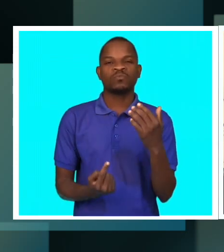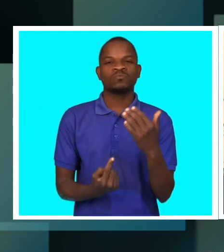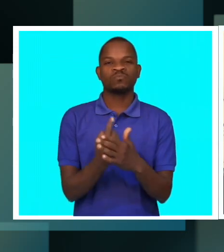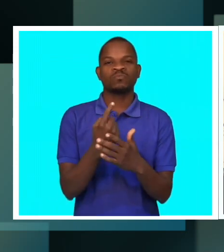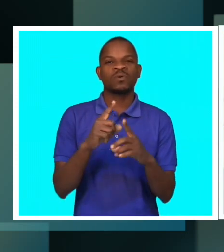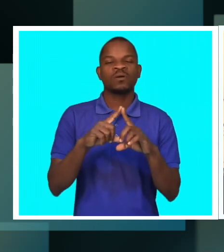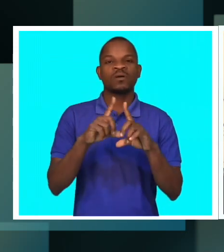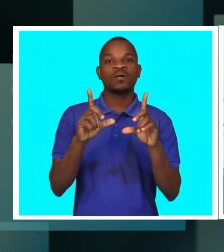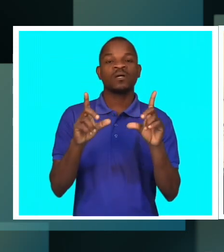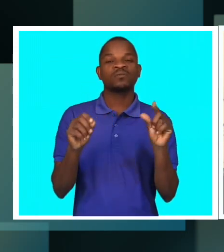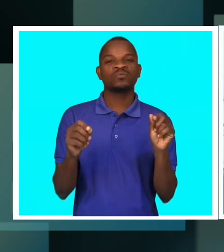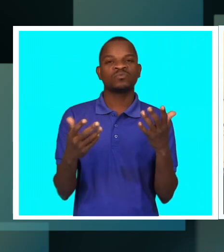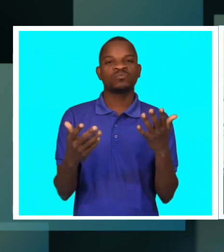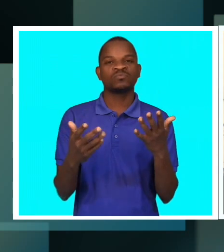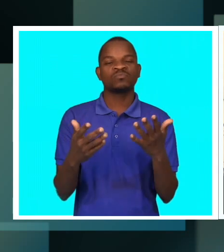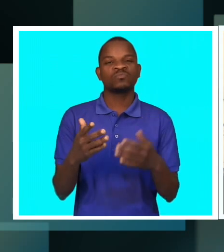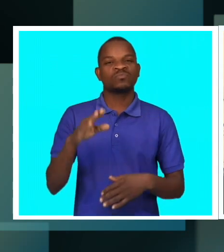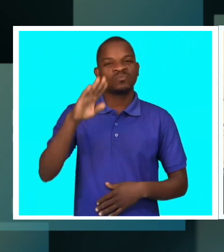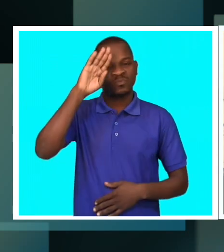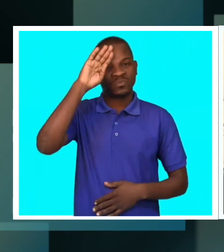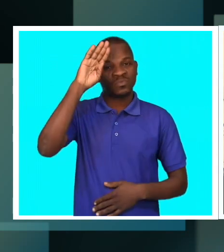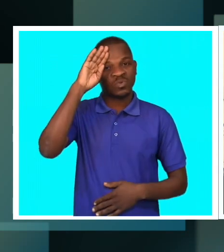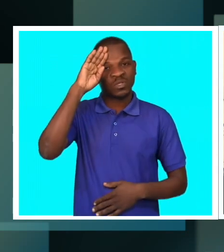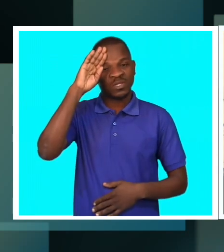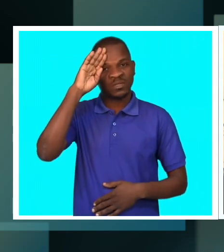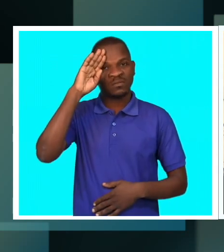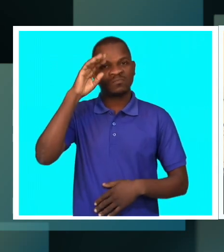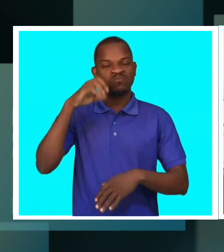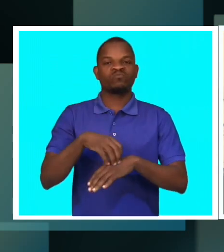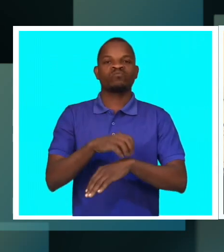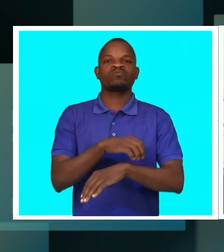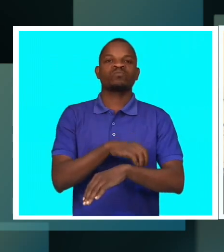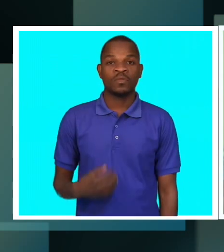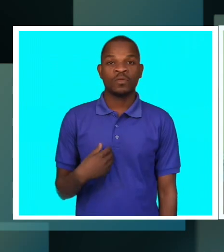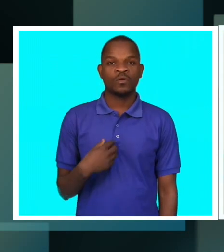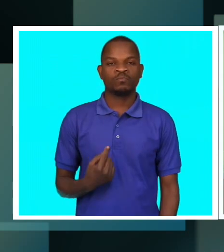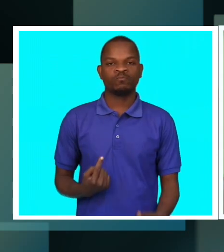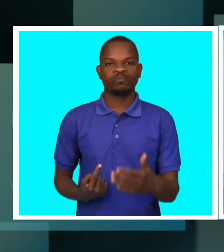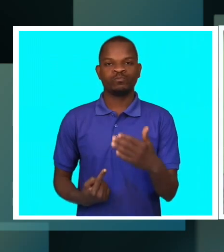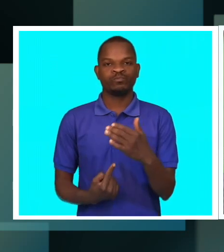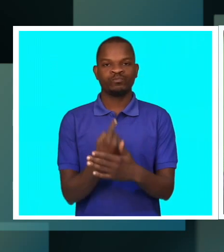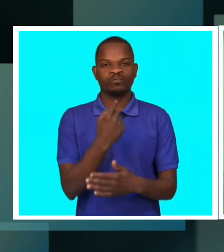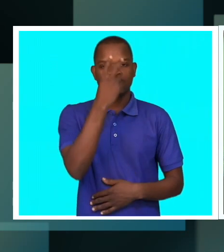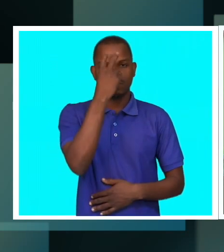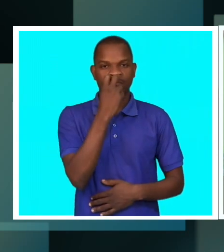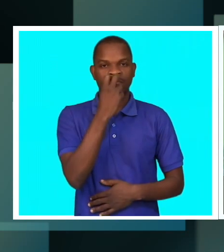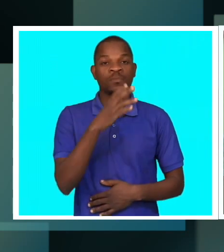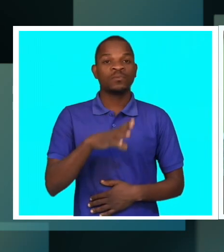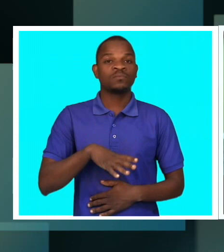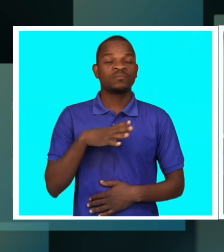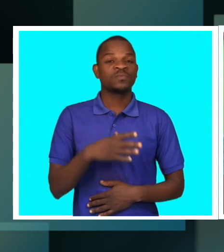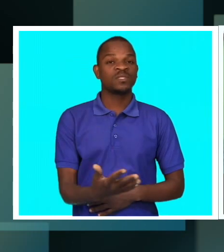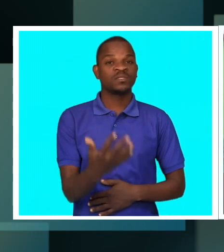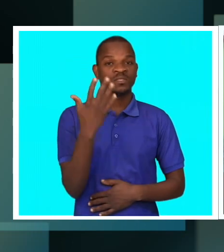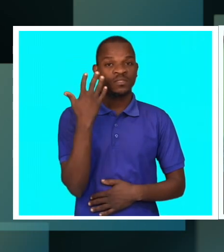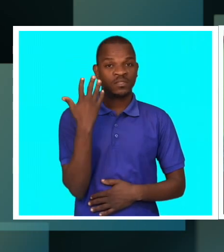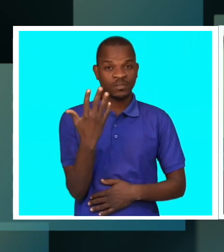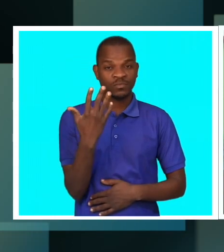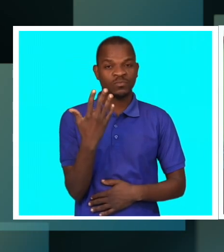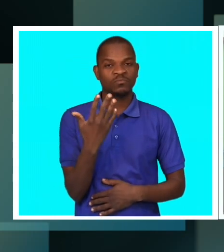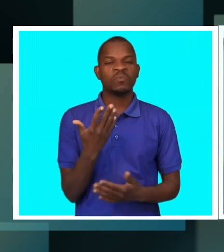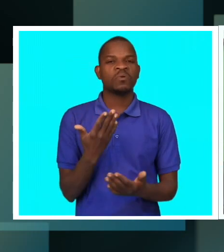complicação no tratamento de sarampo. Eu fiquei cego aos cinco anos. O